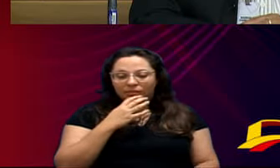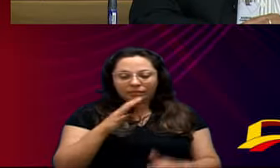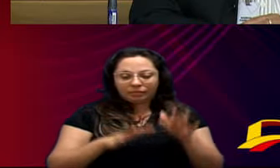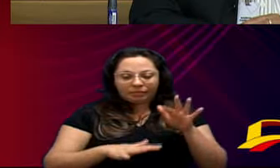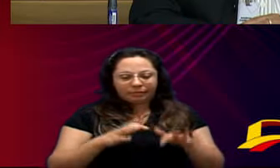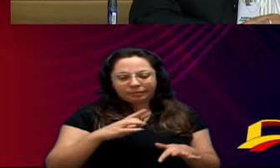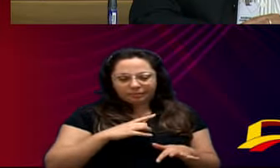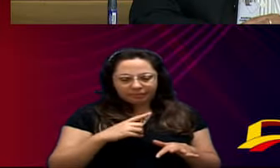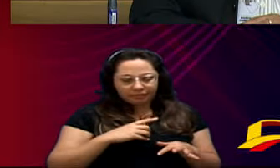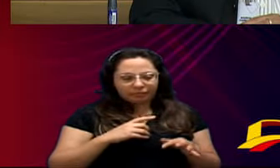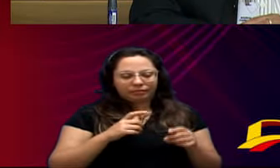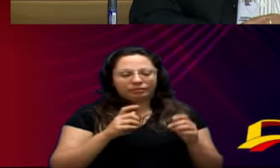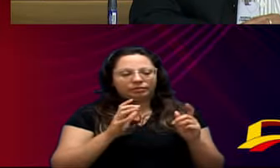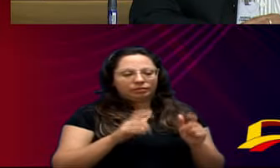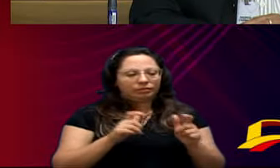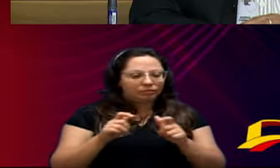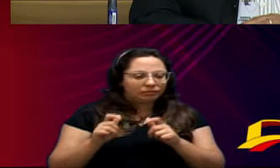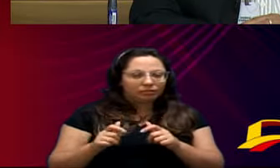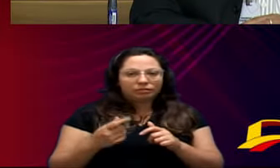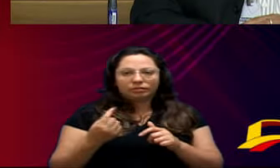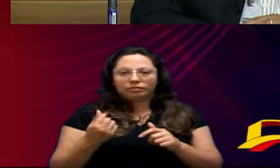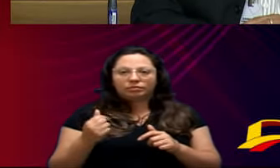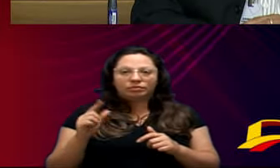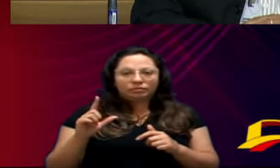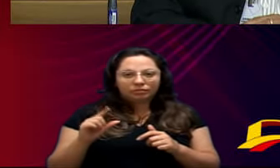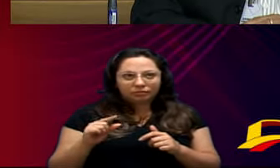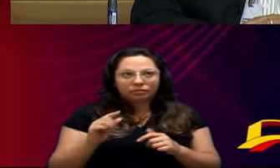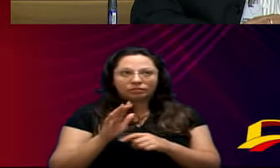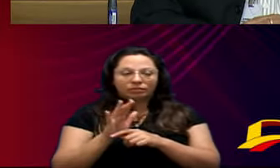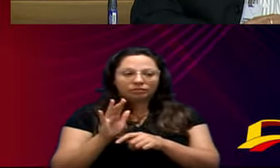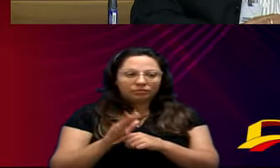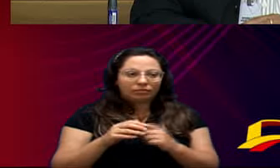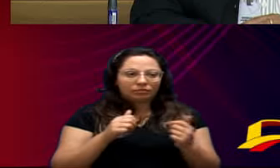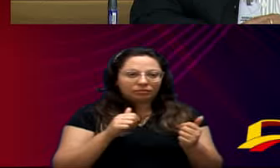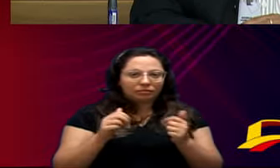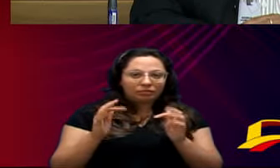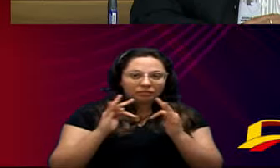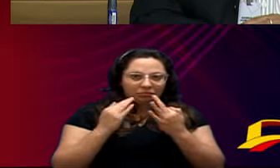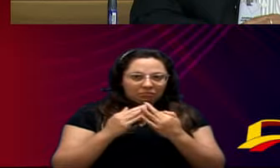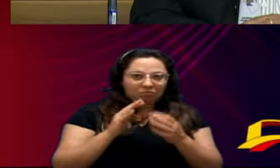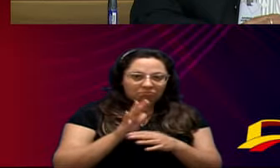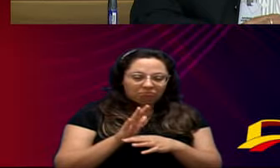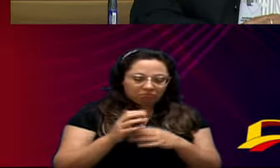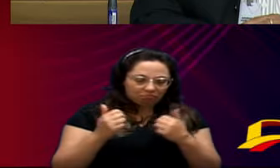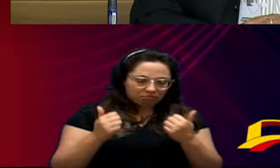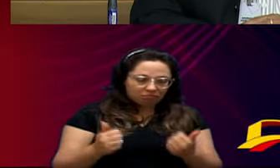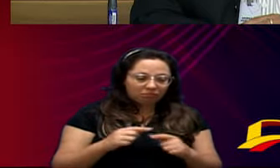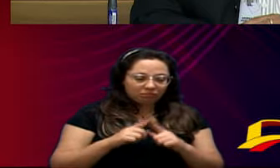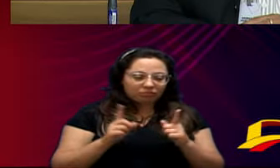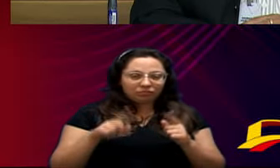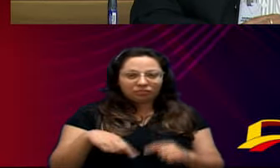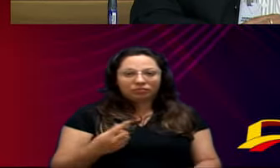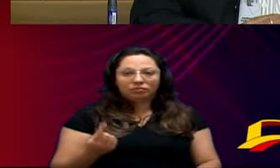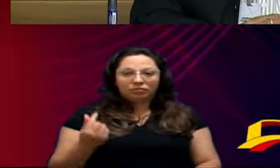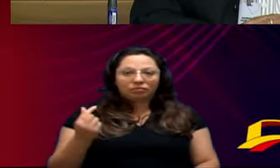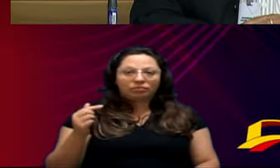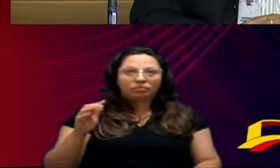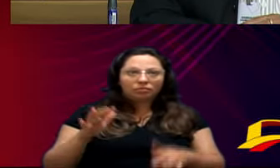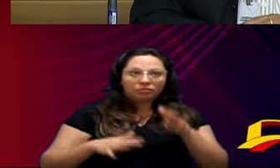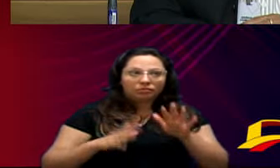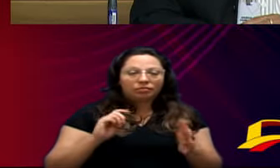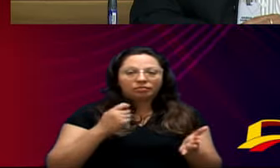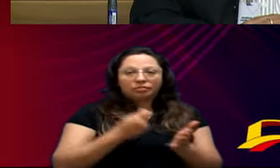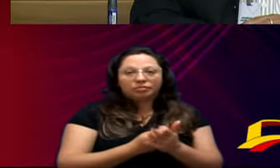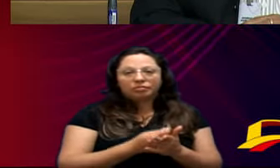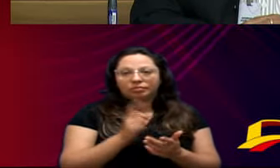várias entidades que fazem façam um preço menor que ajuda né algumas famílias porém é um custo que ela vai deixar de de pagar